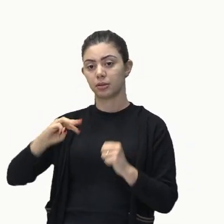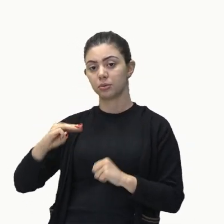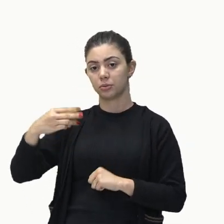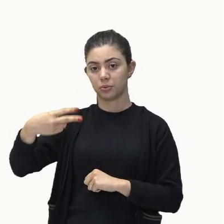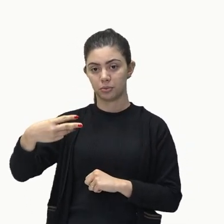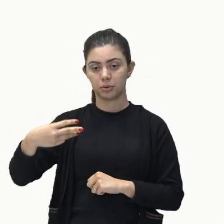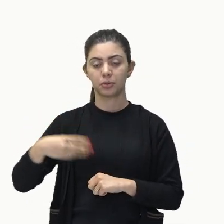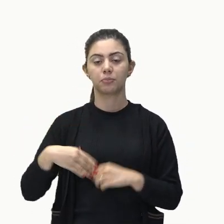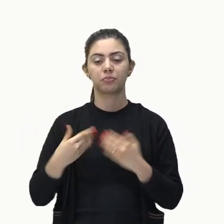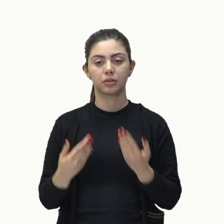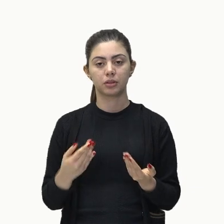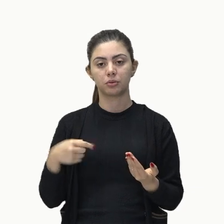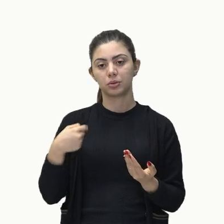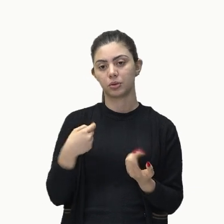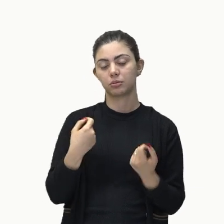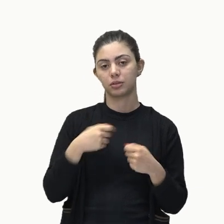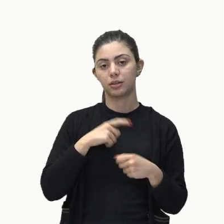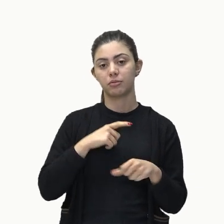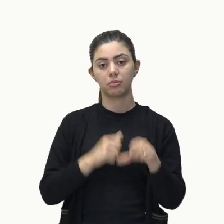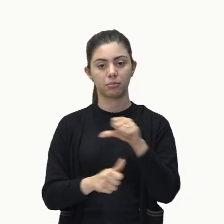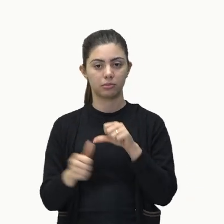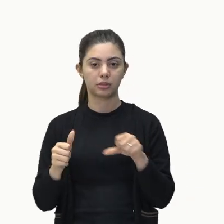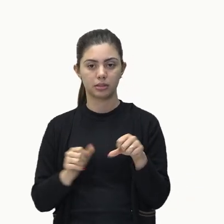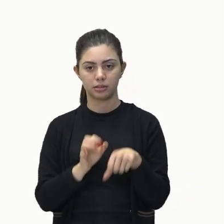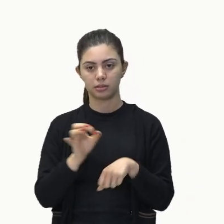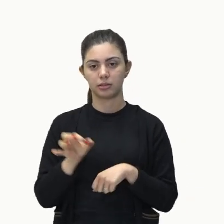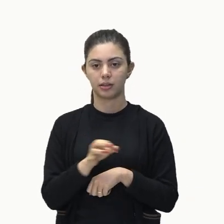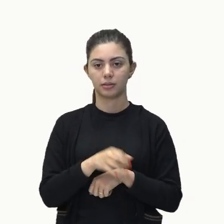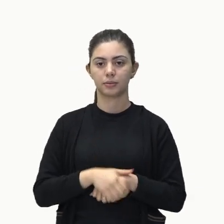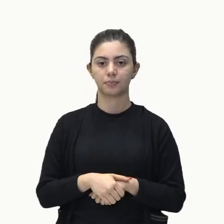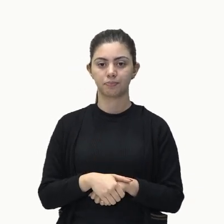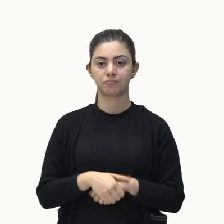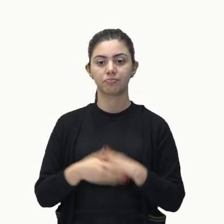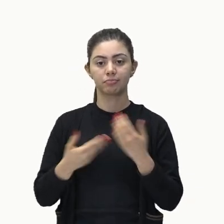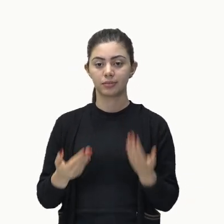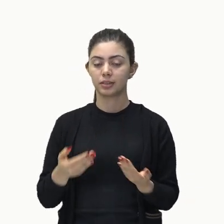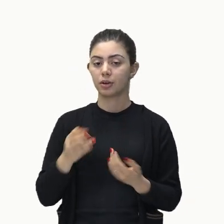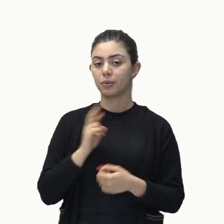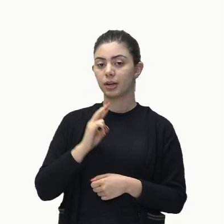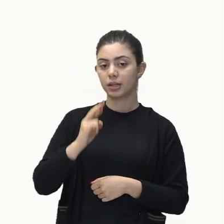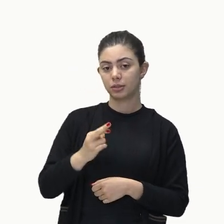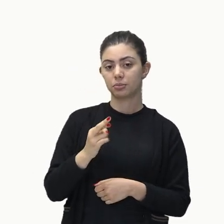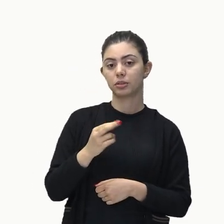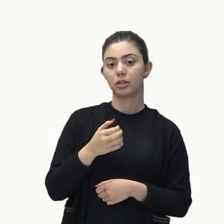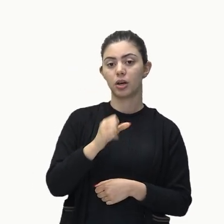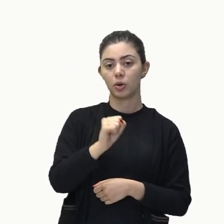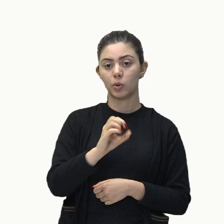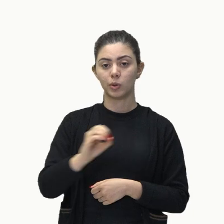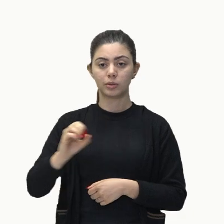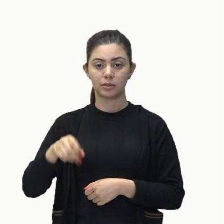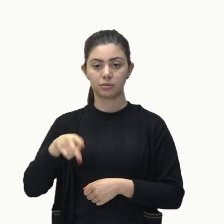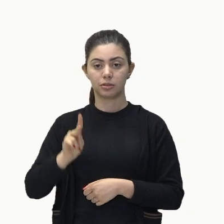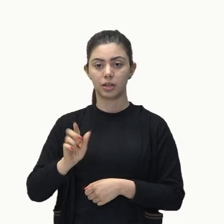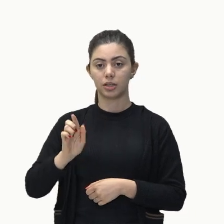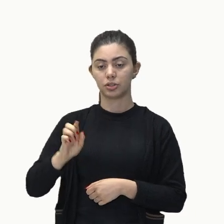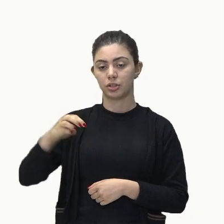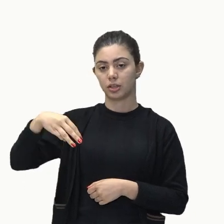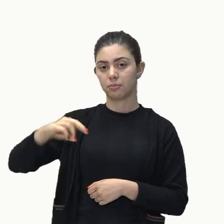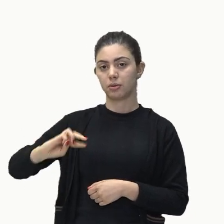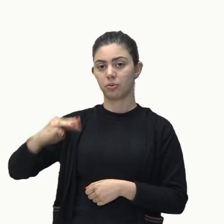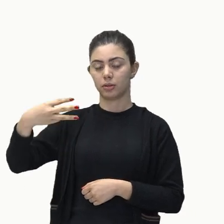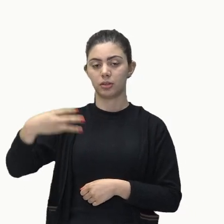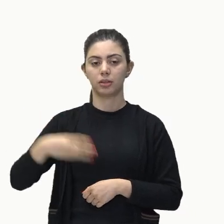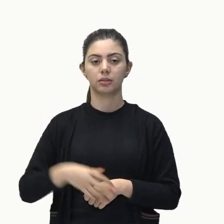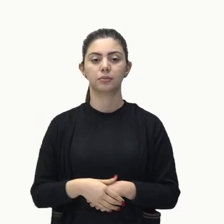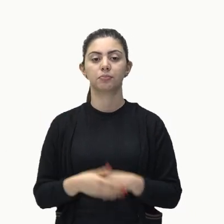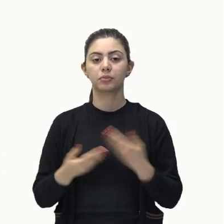cúbico. Então, foi feita aqui uma transformação, tá, pessoal? E o resultado é 800 kg por metro cúbico. O